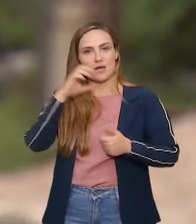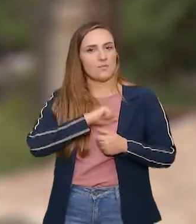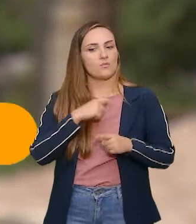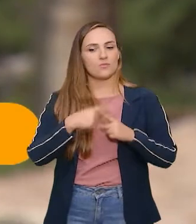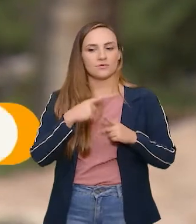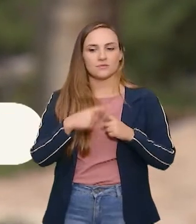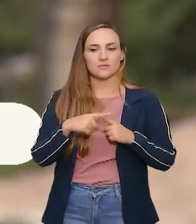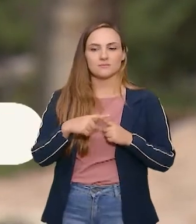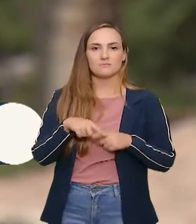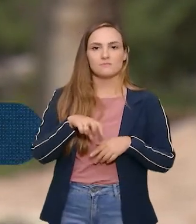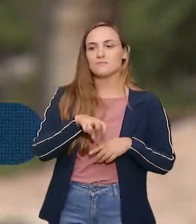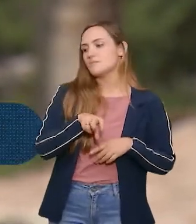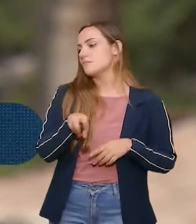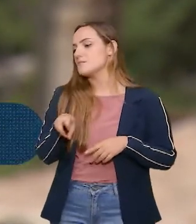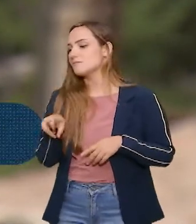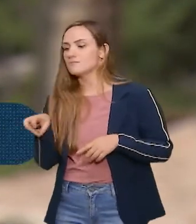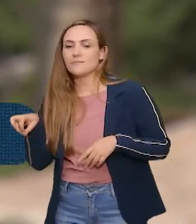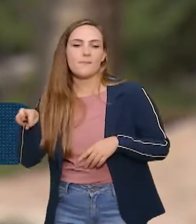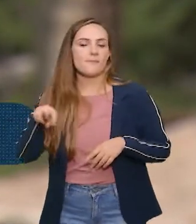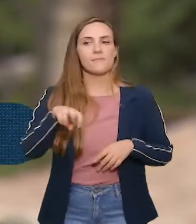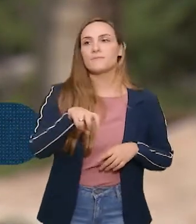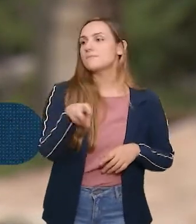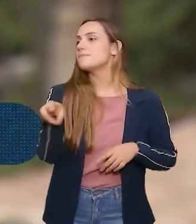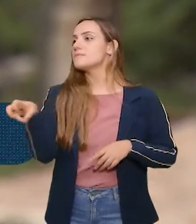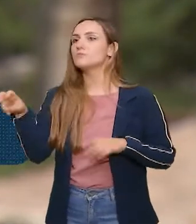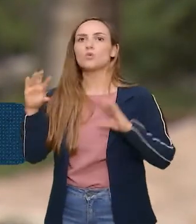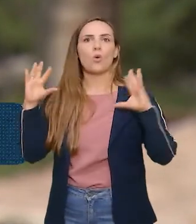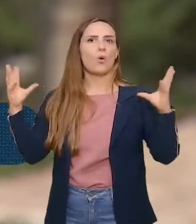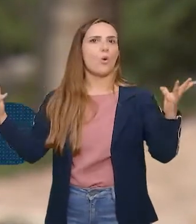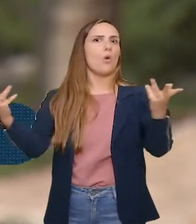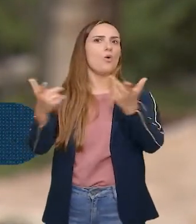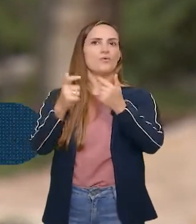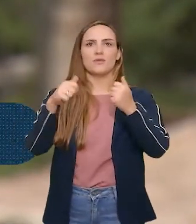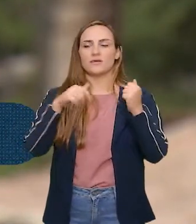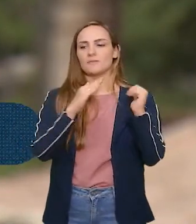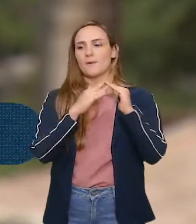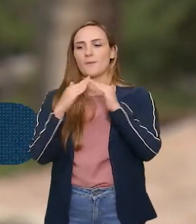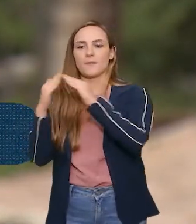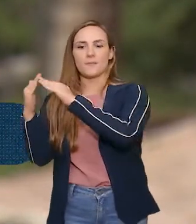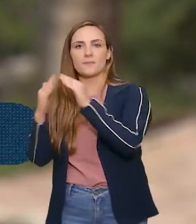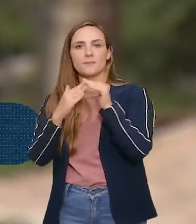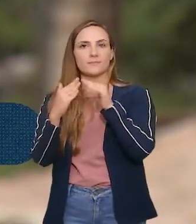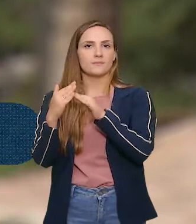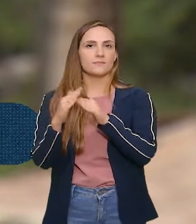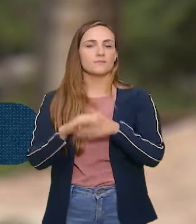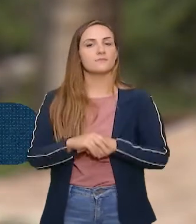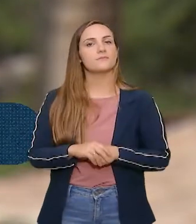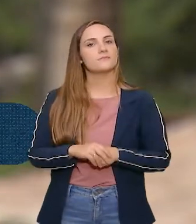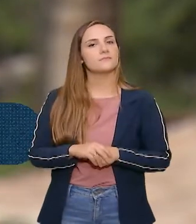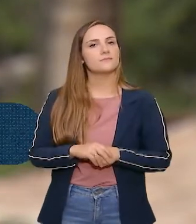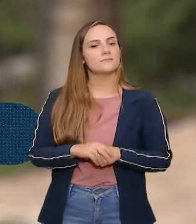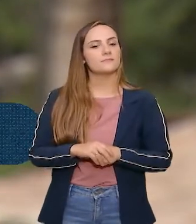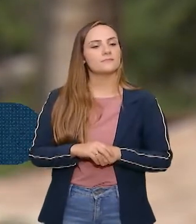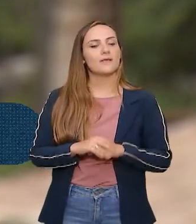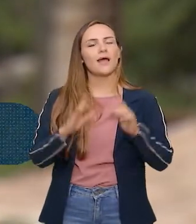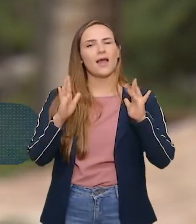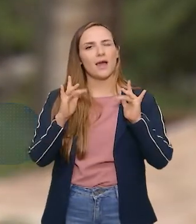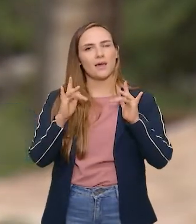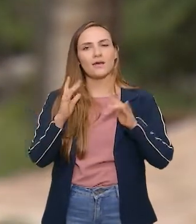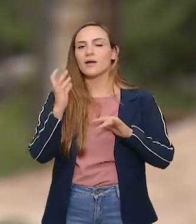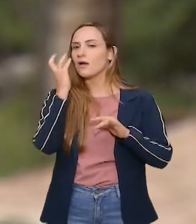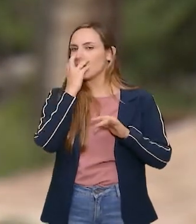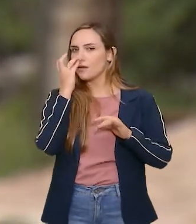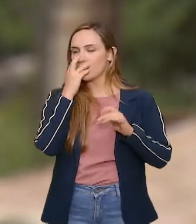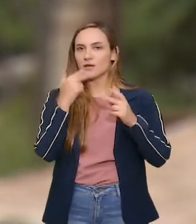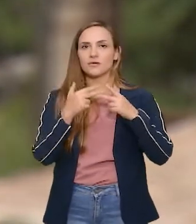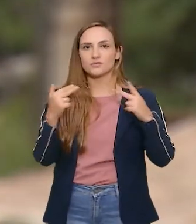queridinho. Fica andando, ele não para, né? Como a Amélia já falou, ele não para. Ele fica namorando, fica na porta, andando, namorando as cachorrinhas por